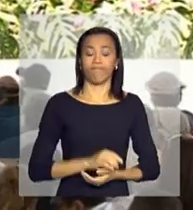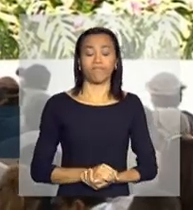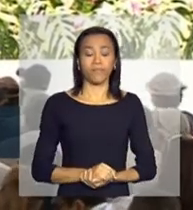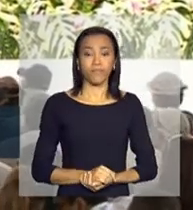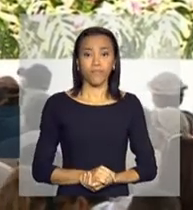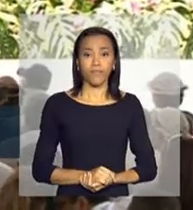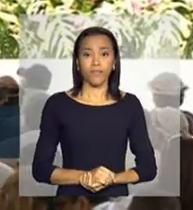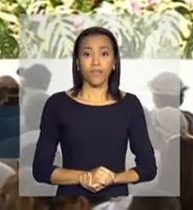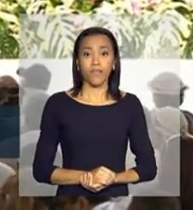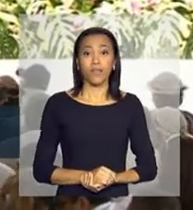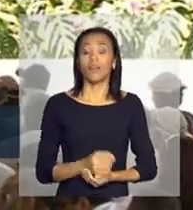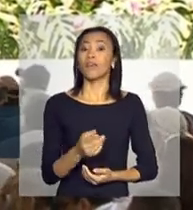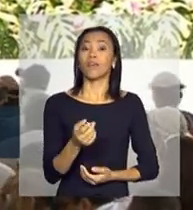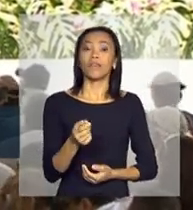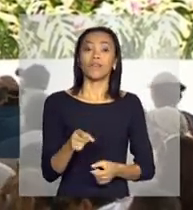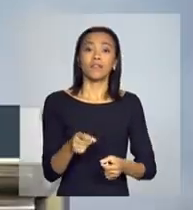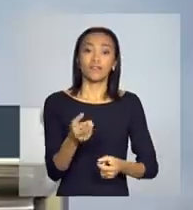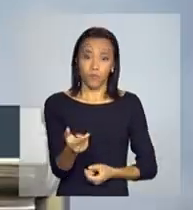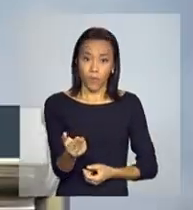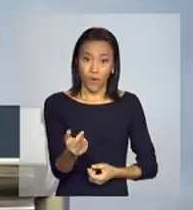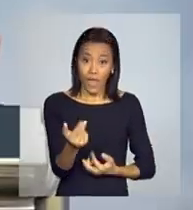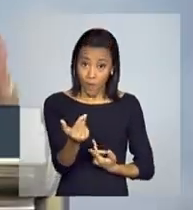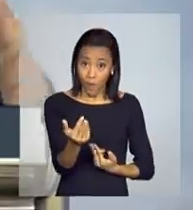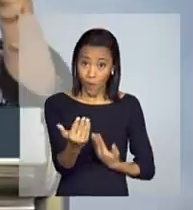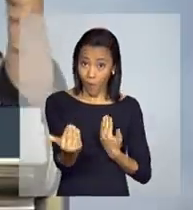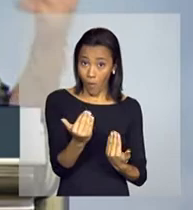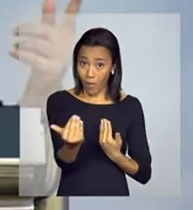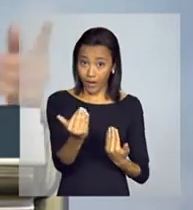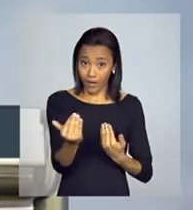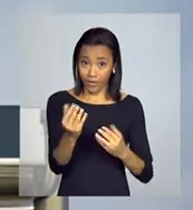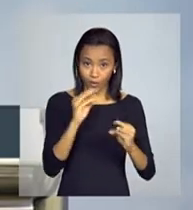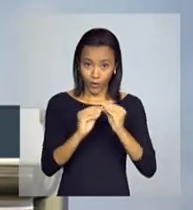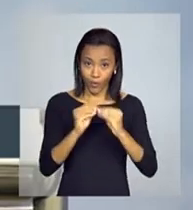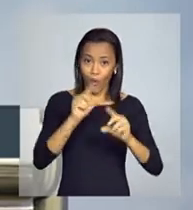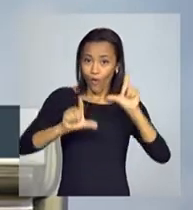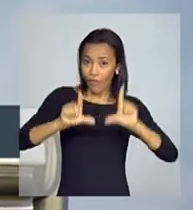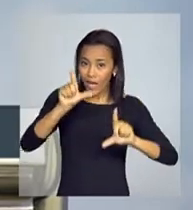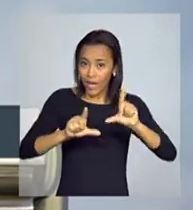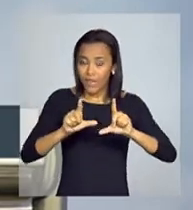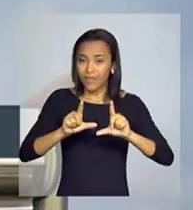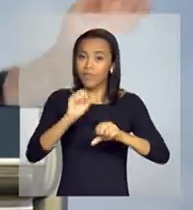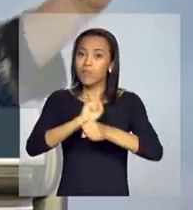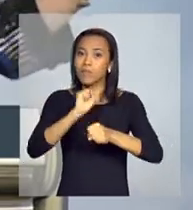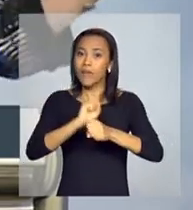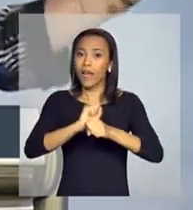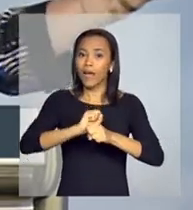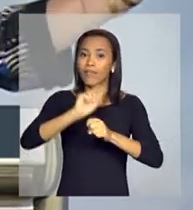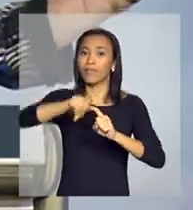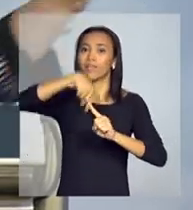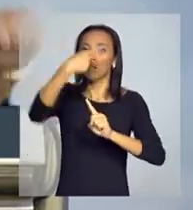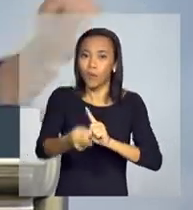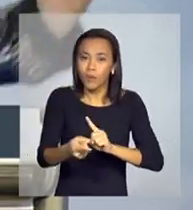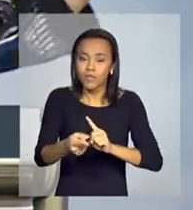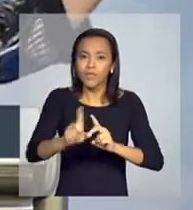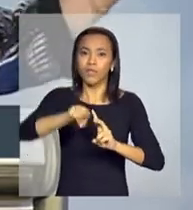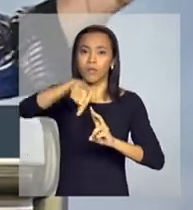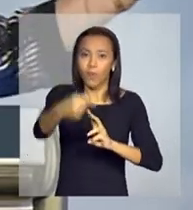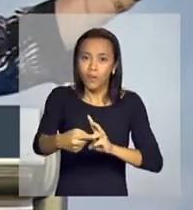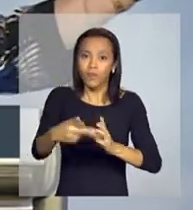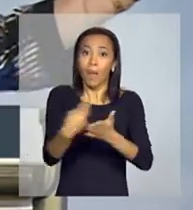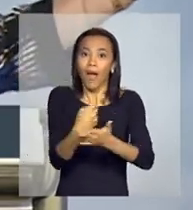Que nem novela, que nem novela que tem sempre um próximo capítulo, o